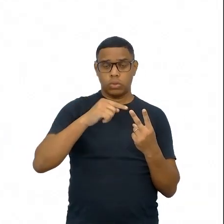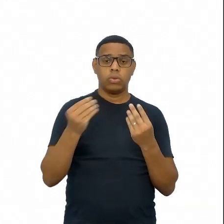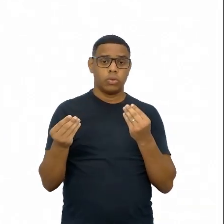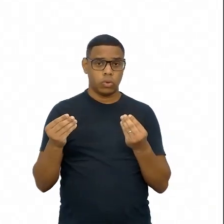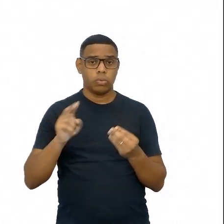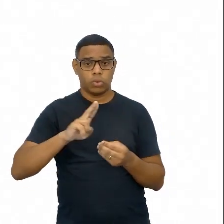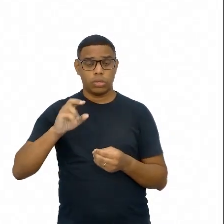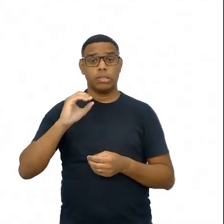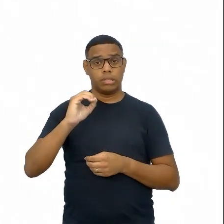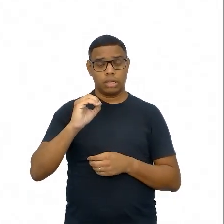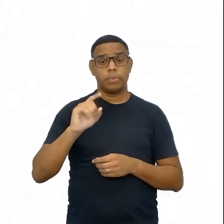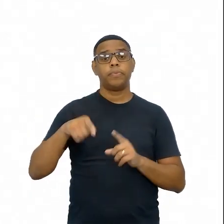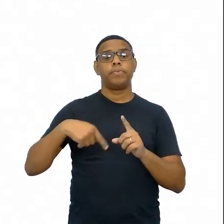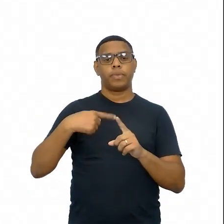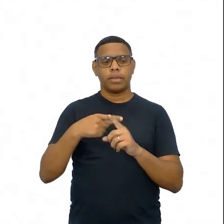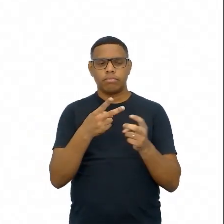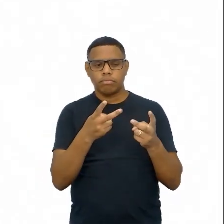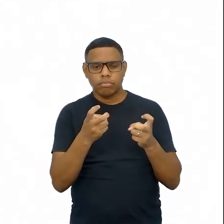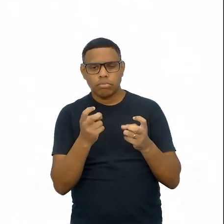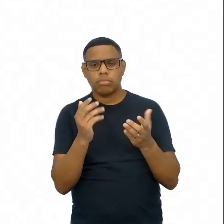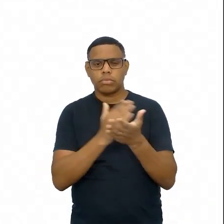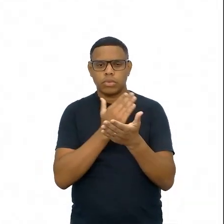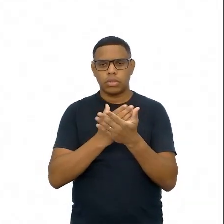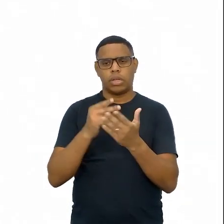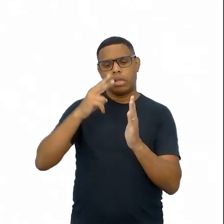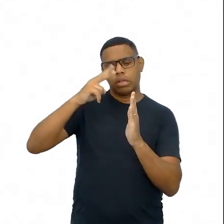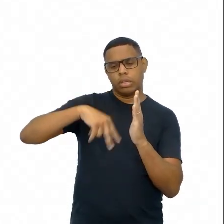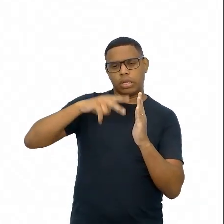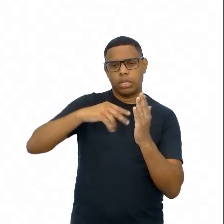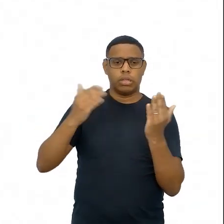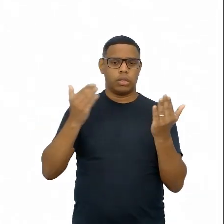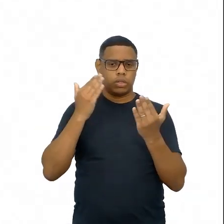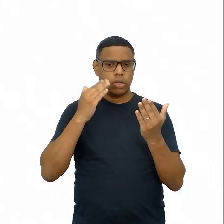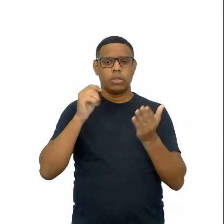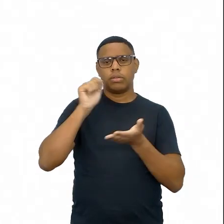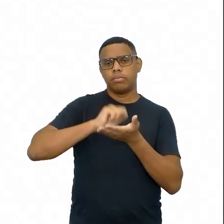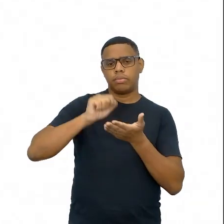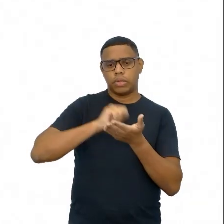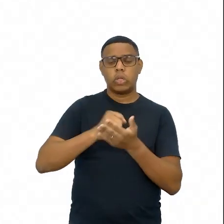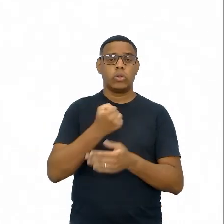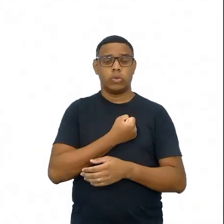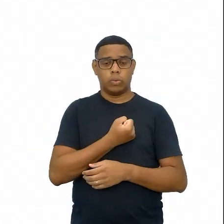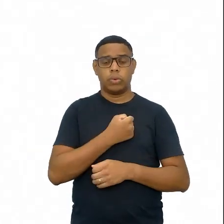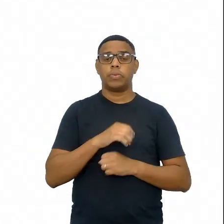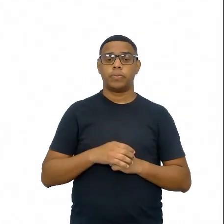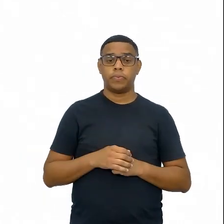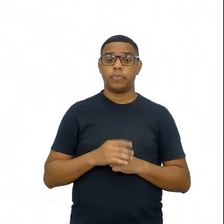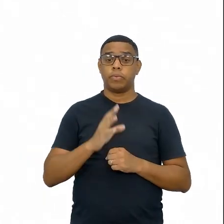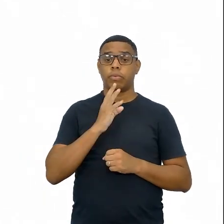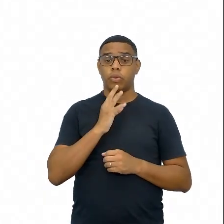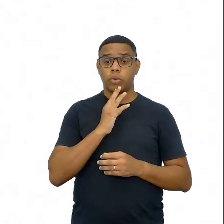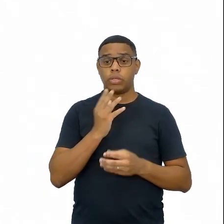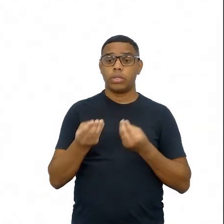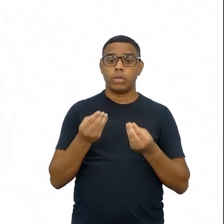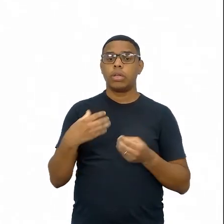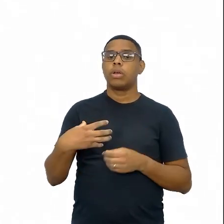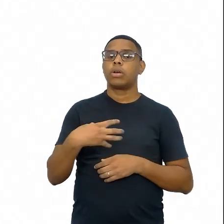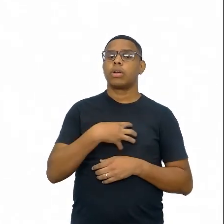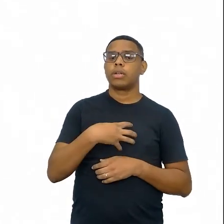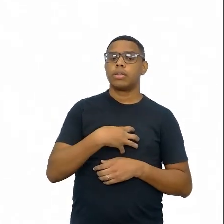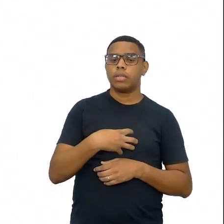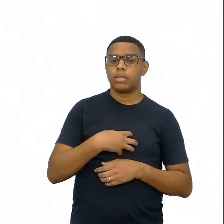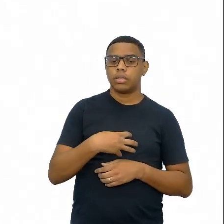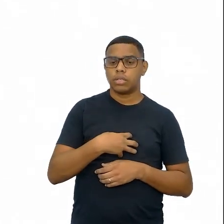do zero, identificar, fazer a leitura e a escrita numérica, conhecer algumas